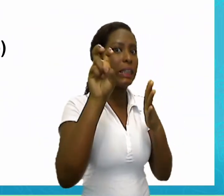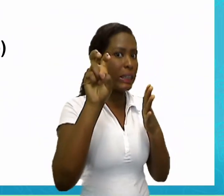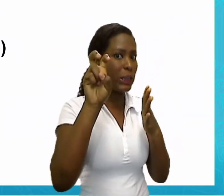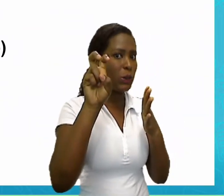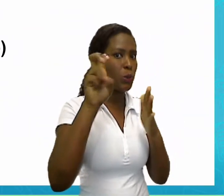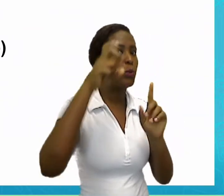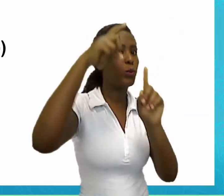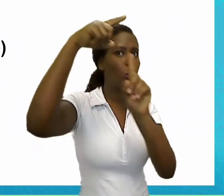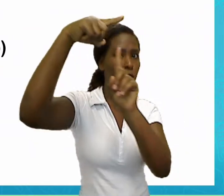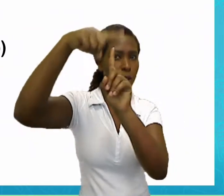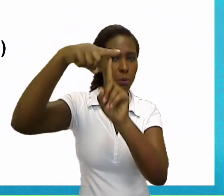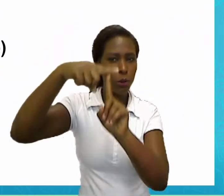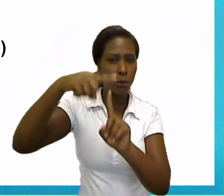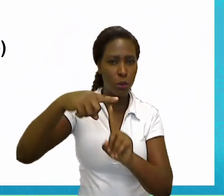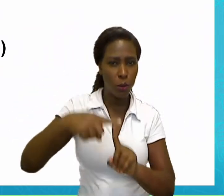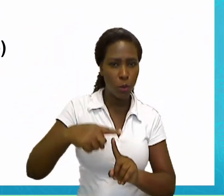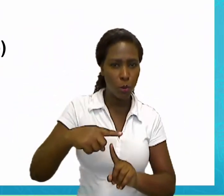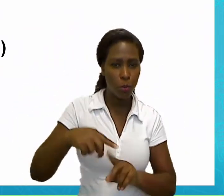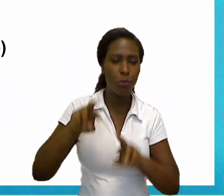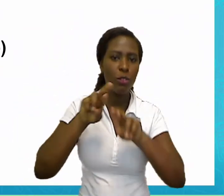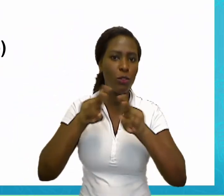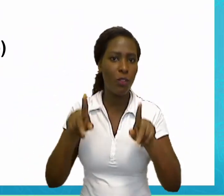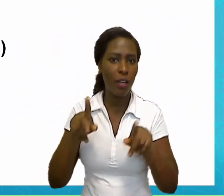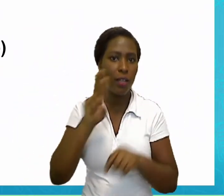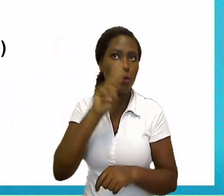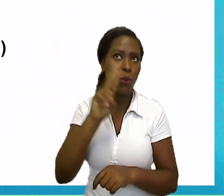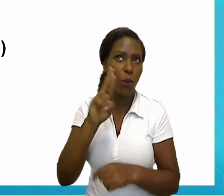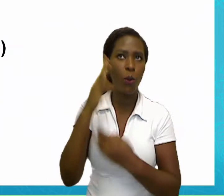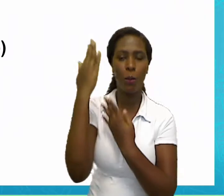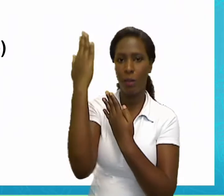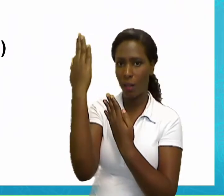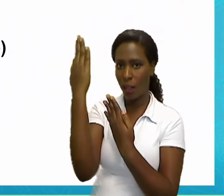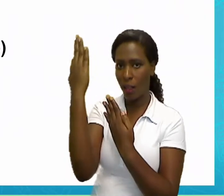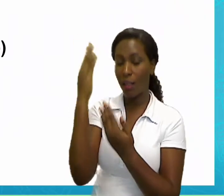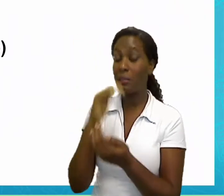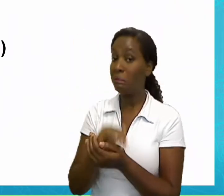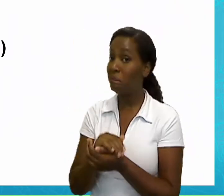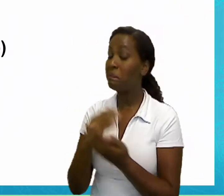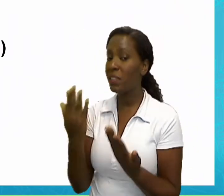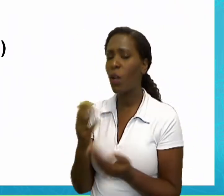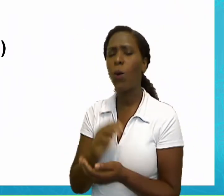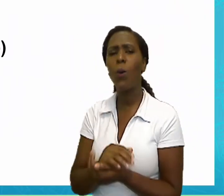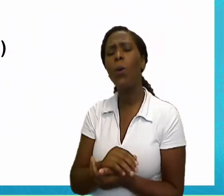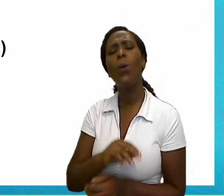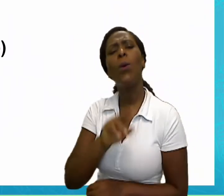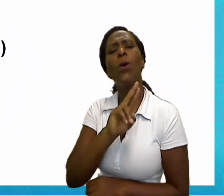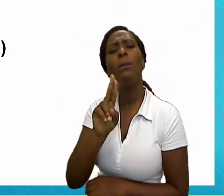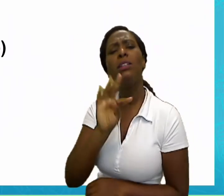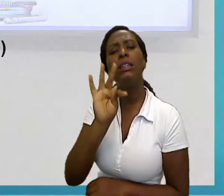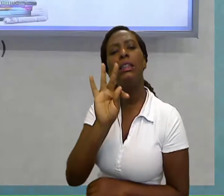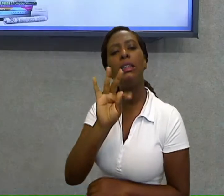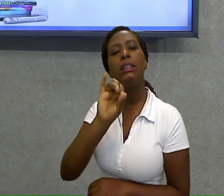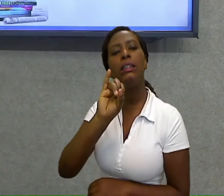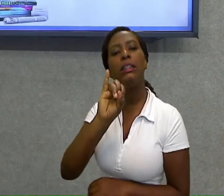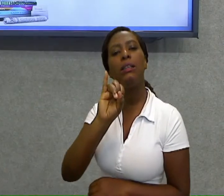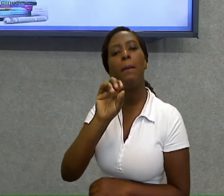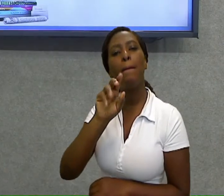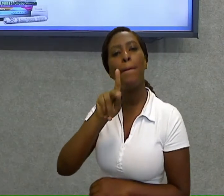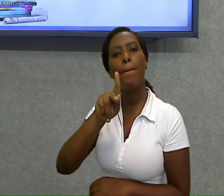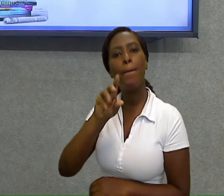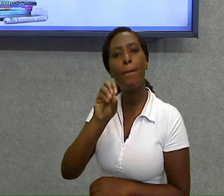Bem, aqui nós estamos falando de tipologias. Isso. Diferentemente, dos